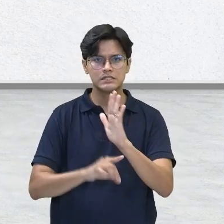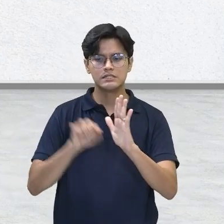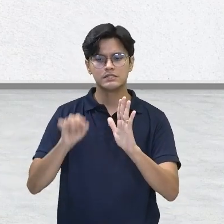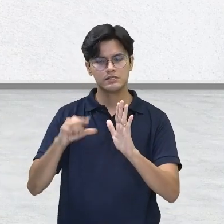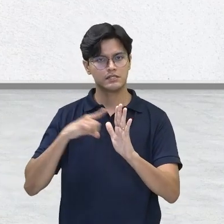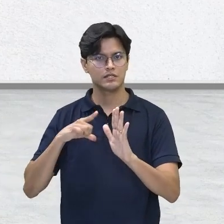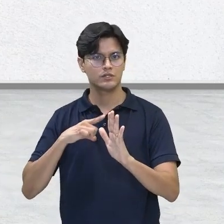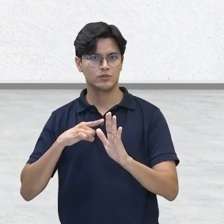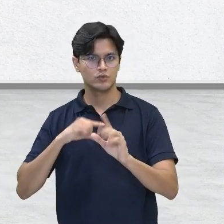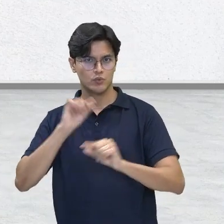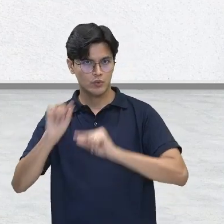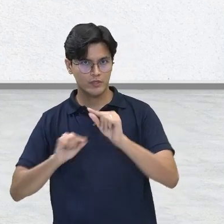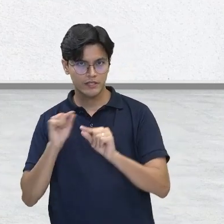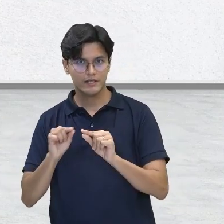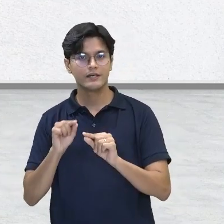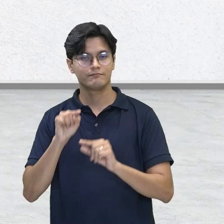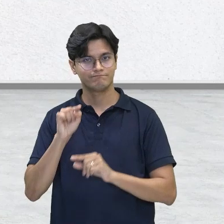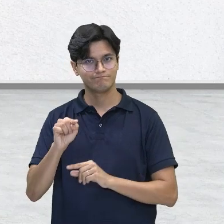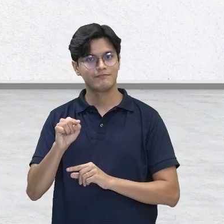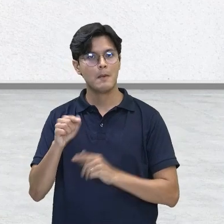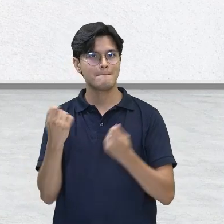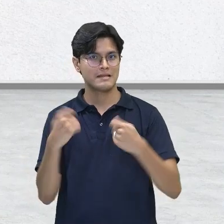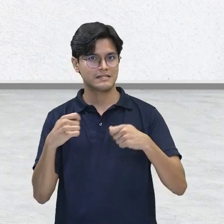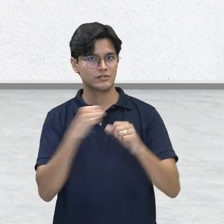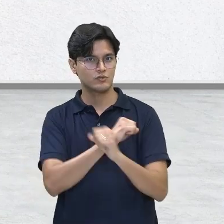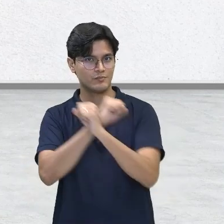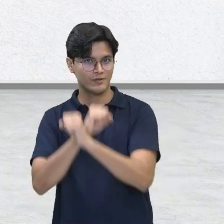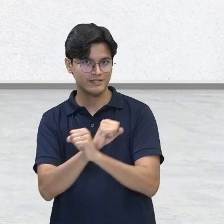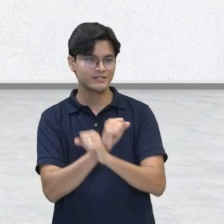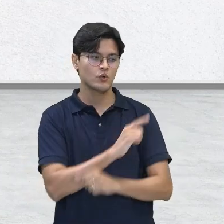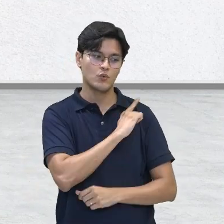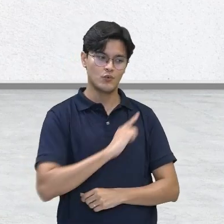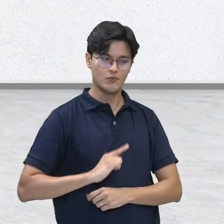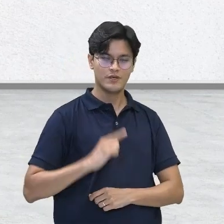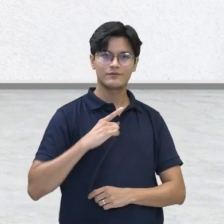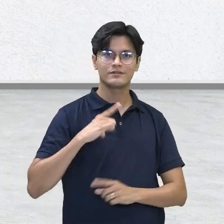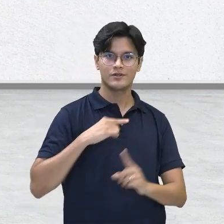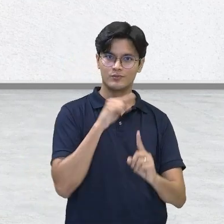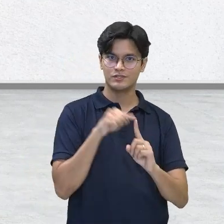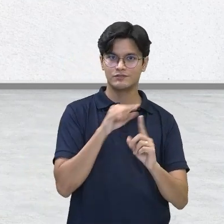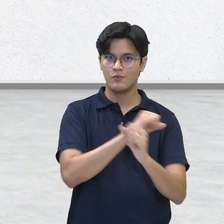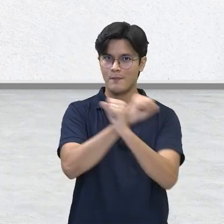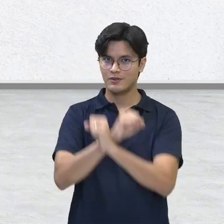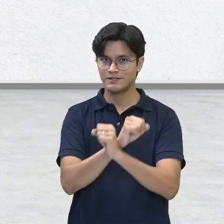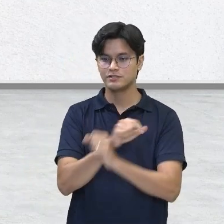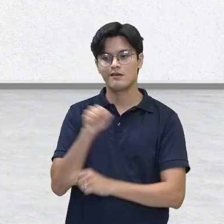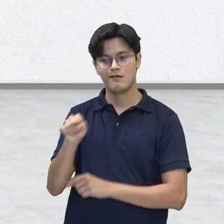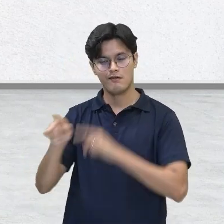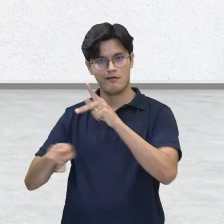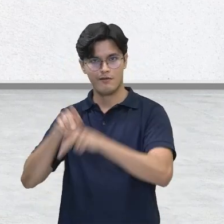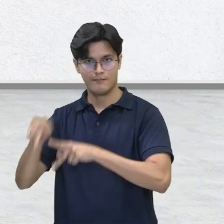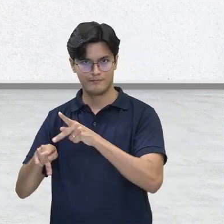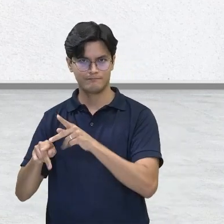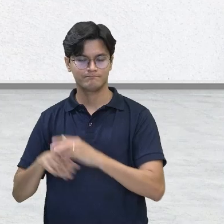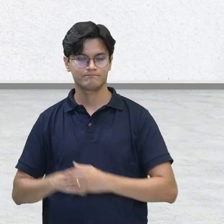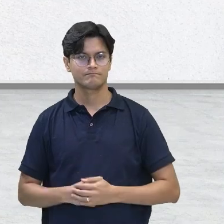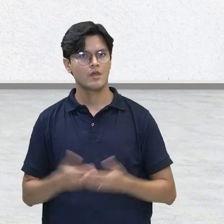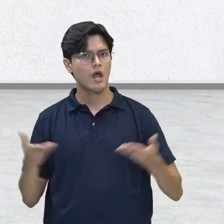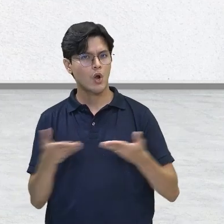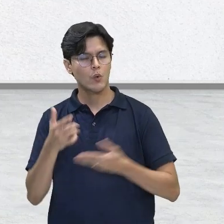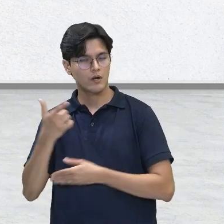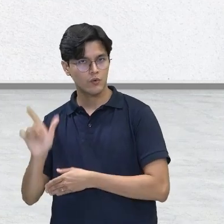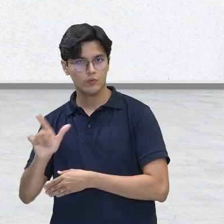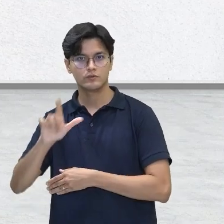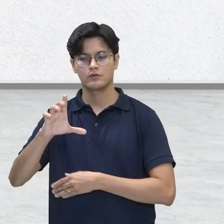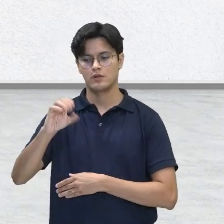Em troca de proteção. Aí o Leviatã, que está para proteger a todos. E o Locke defende